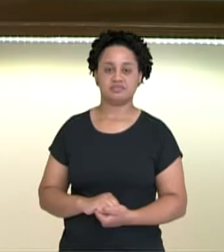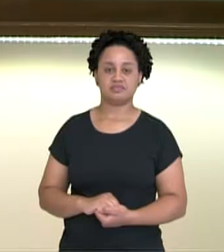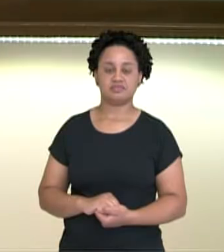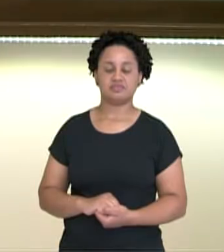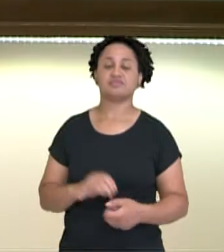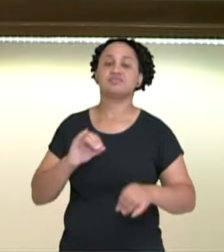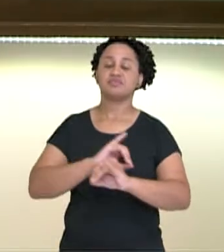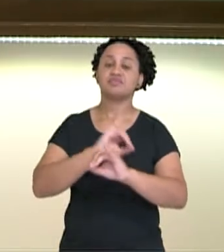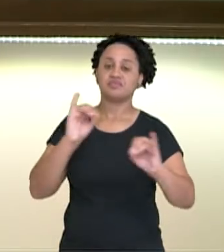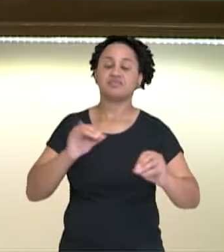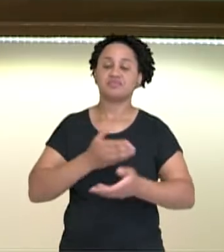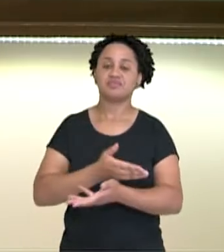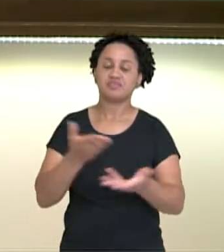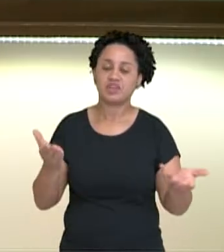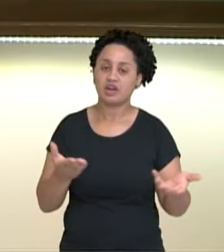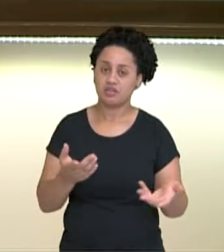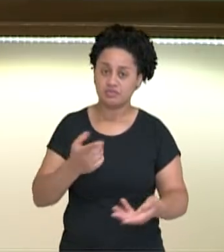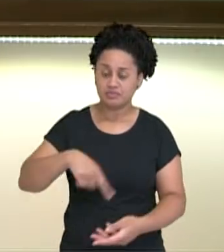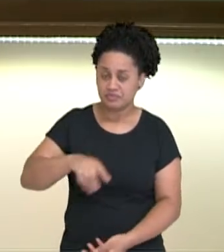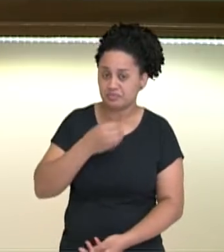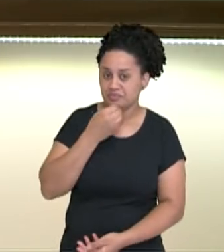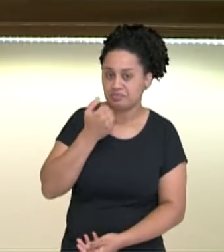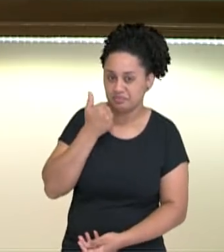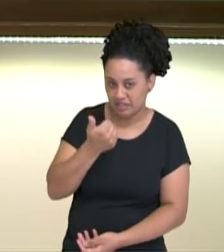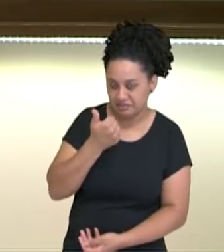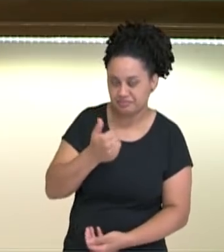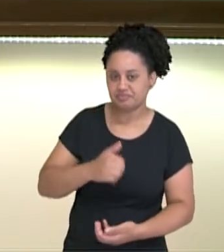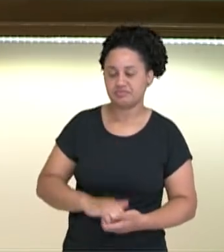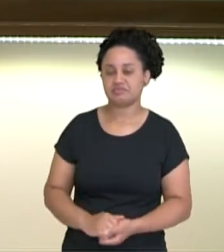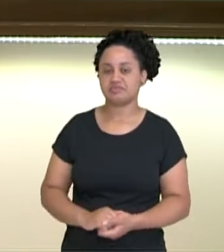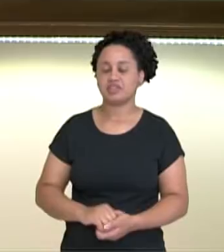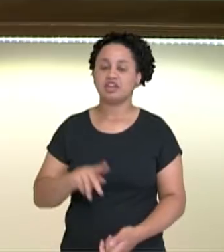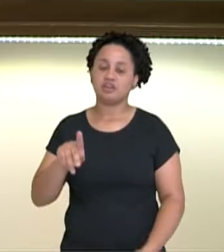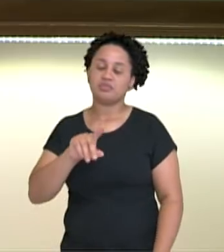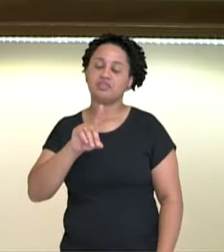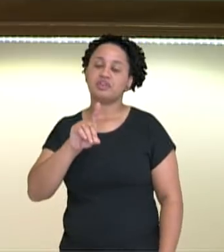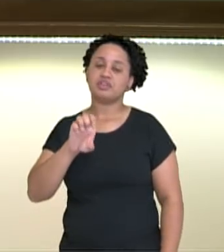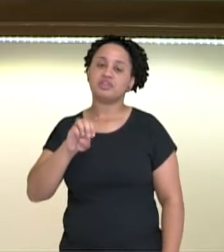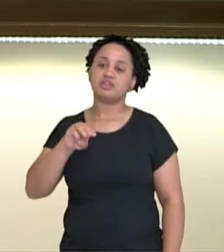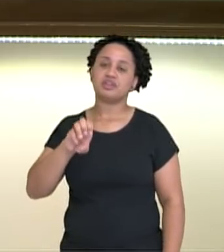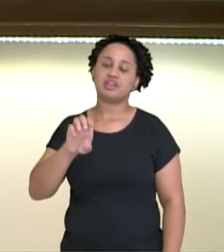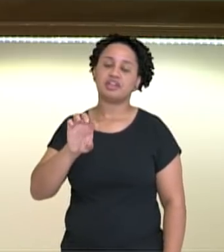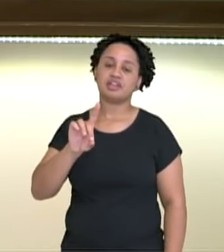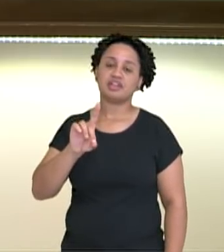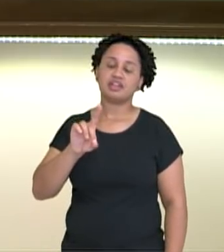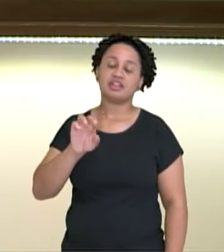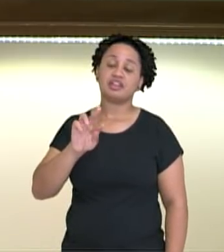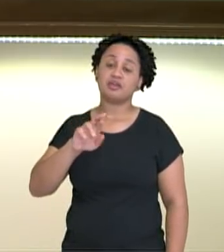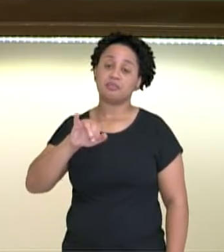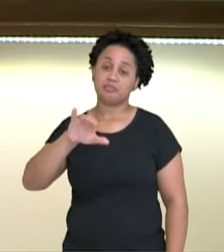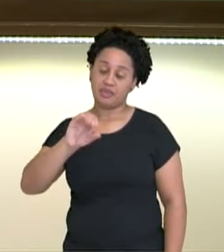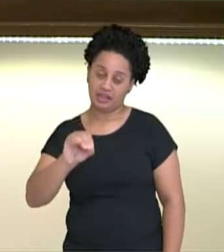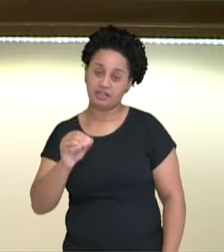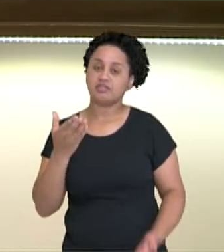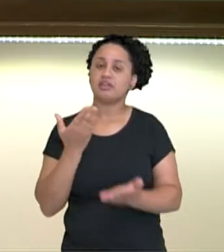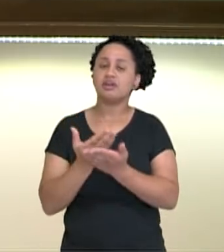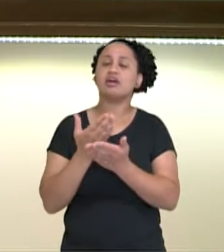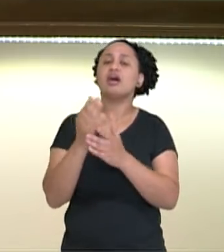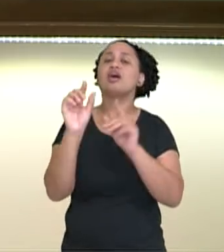Olá, pessoal! Como vocês estão? Beleza? Professor Demétrio na área para uma aula de